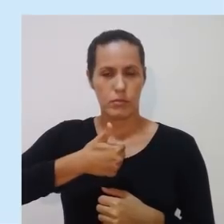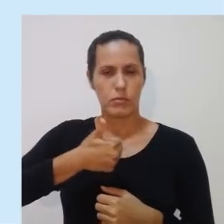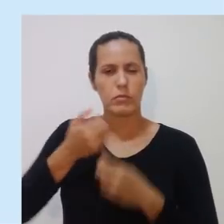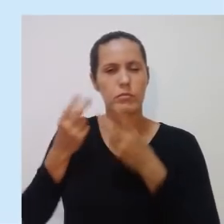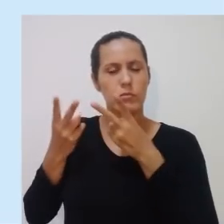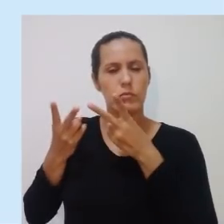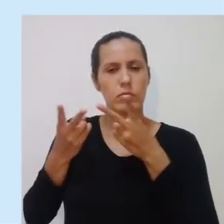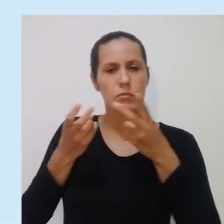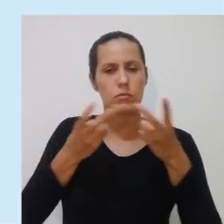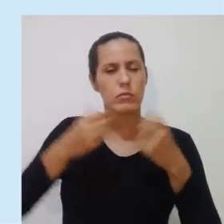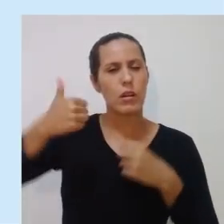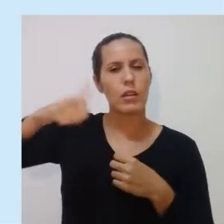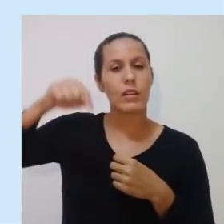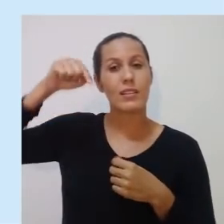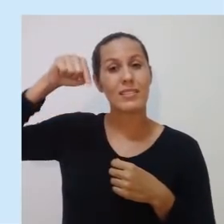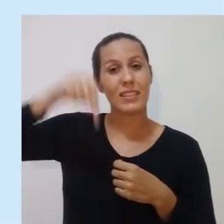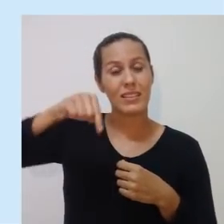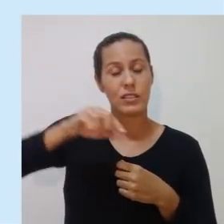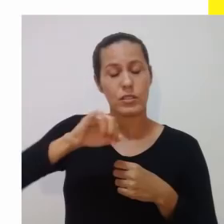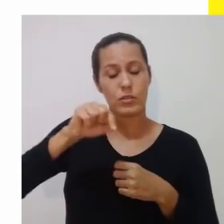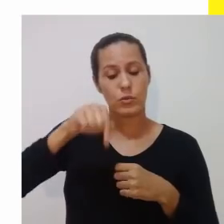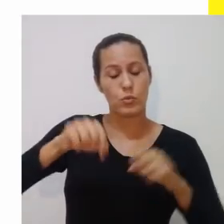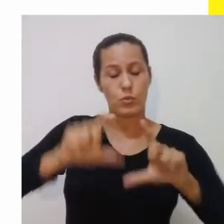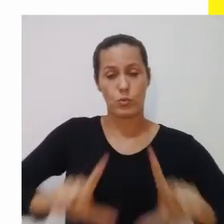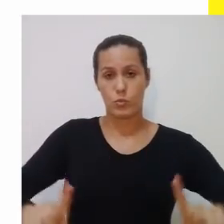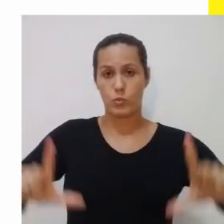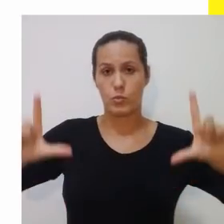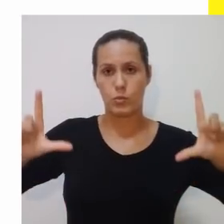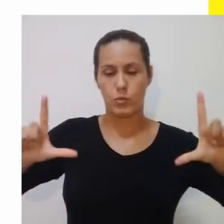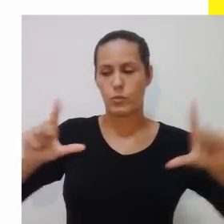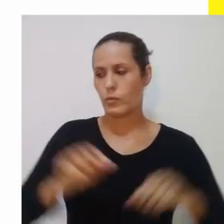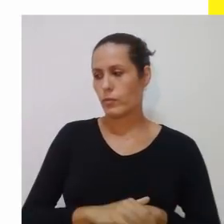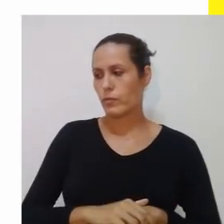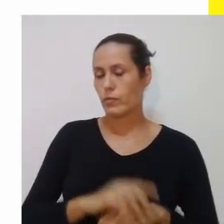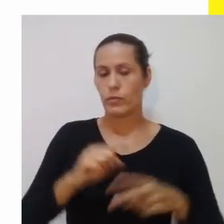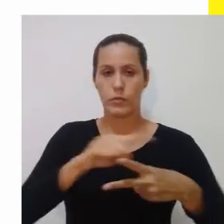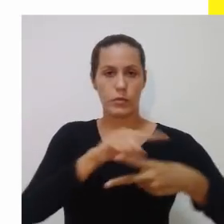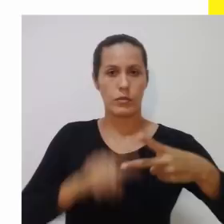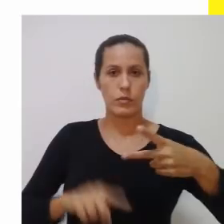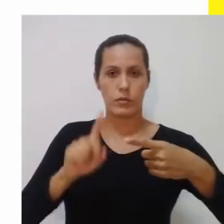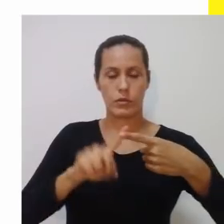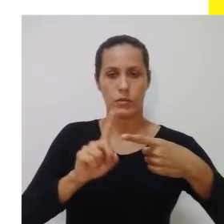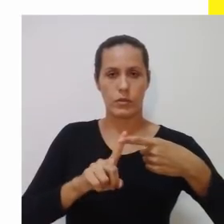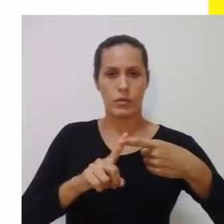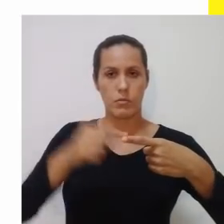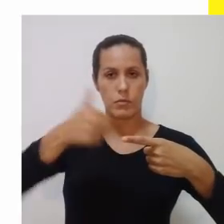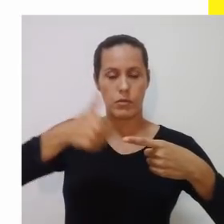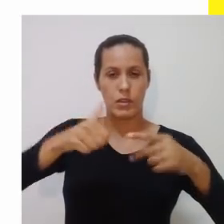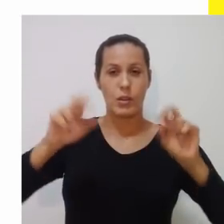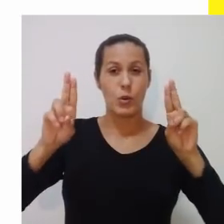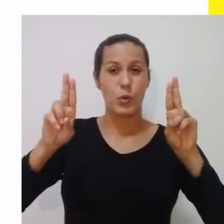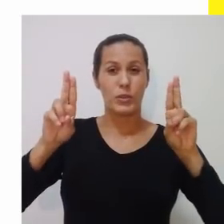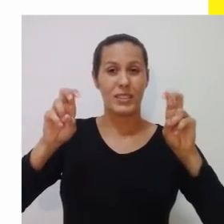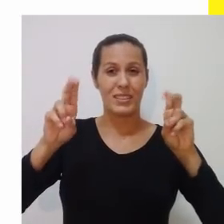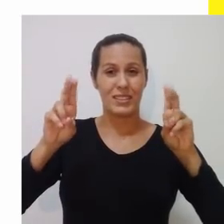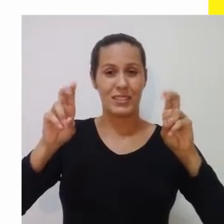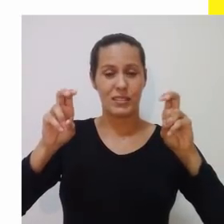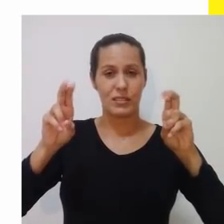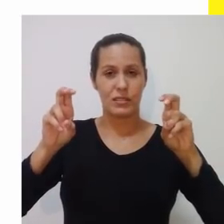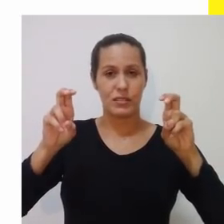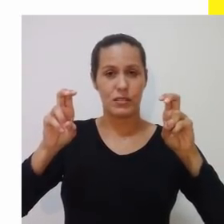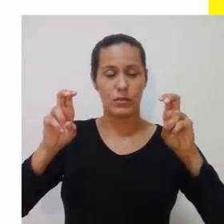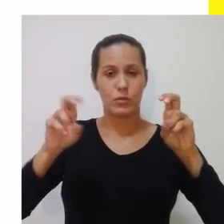é analisar isso que acaba de aparecer na tela. Vejam comigo, vou apresentar duas. A primeira, título